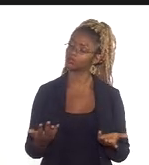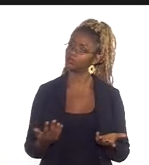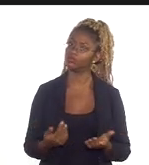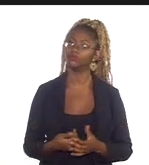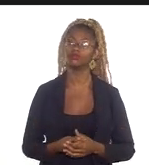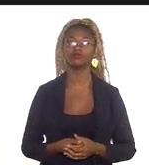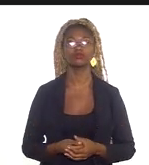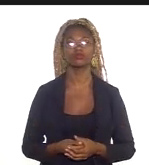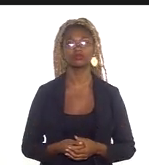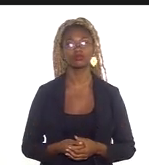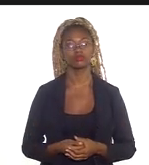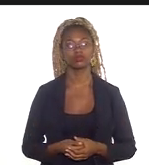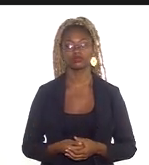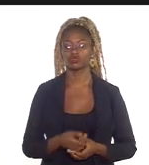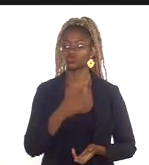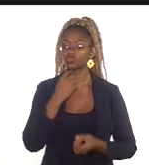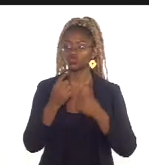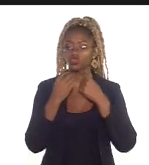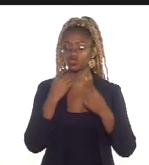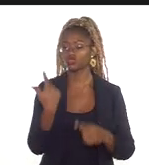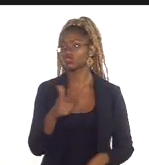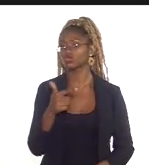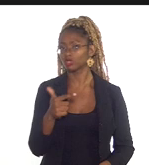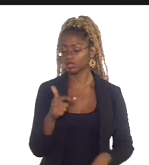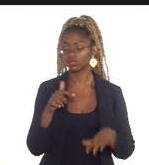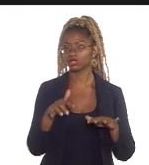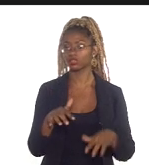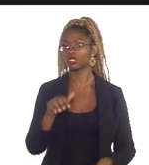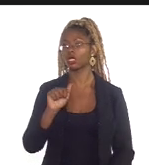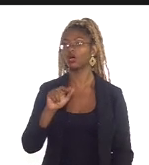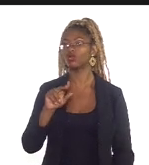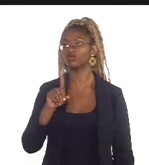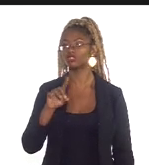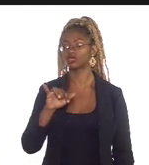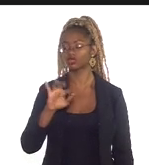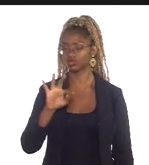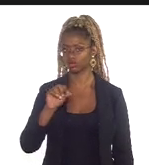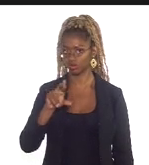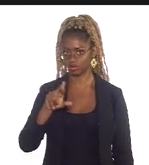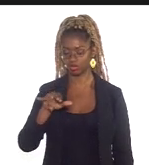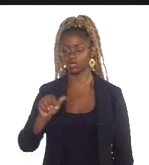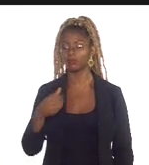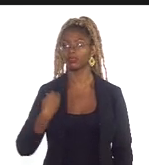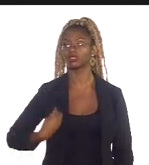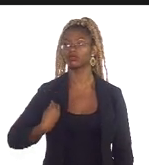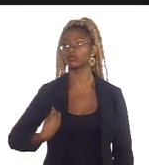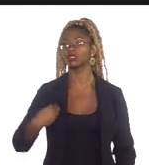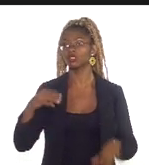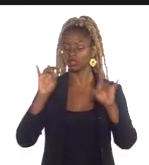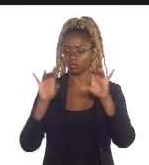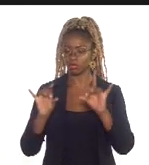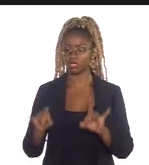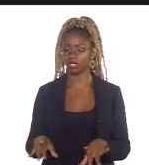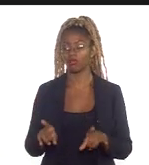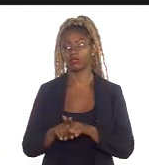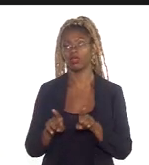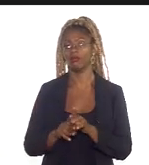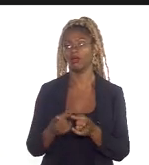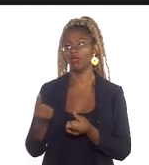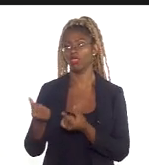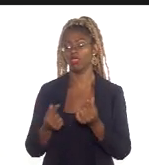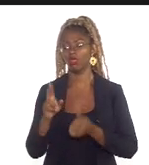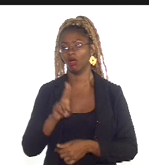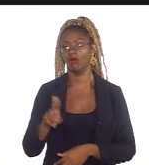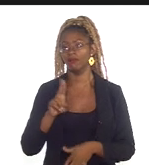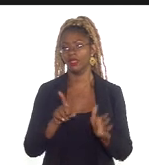o objeto, não tem nenhuma dúvida, é a auditoria de participação especial, especificamente dos gastos dedutíveis